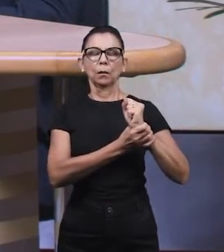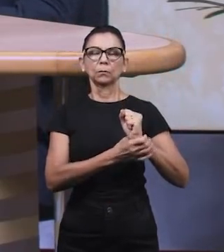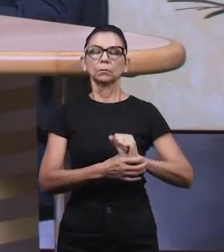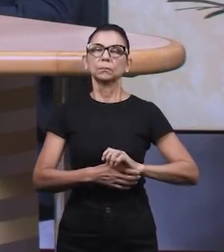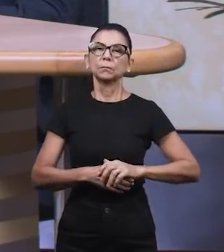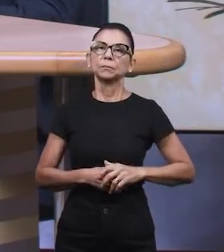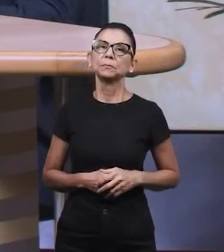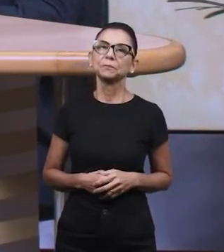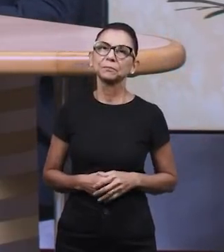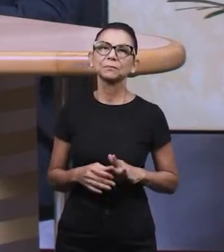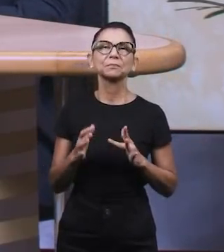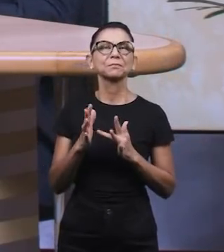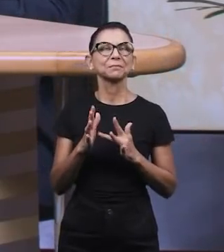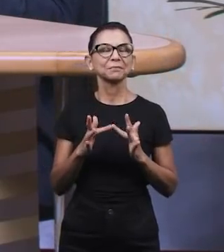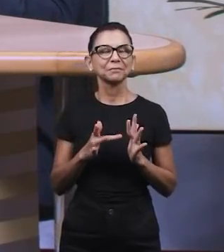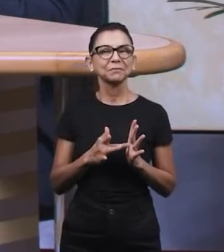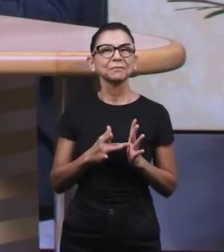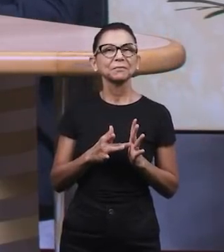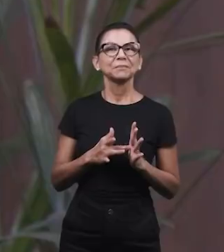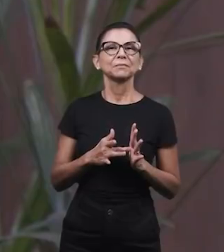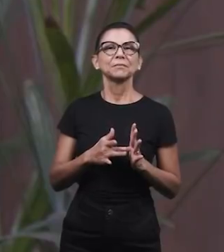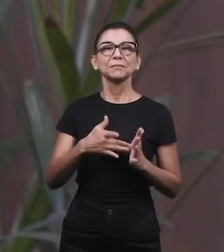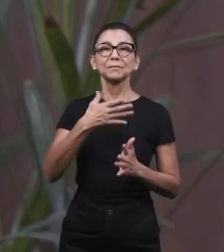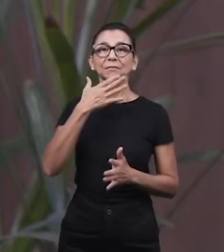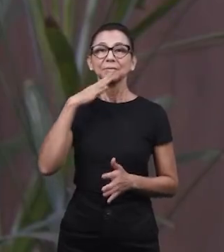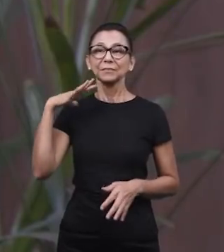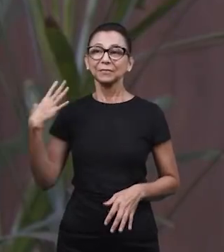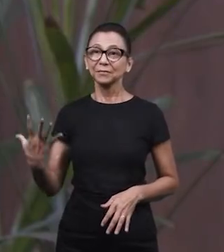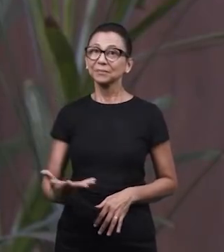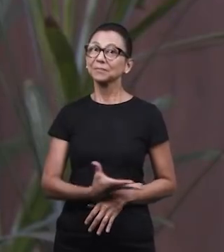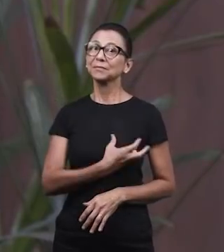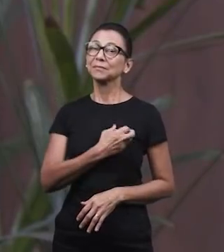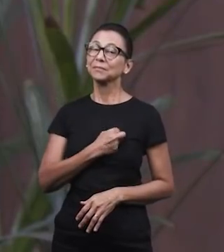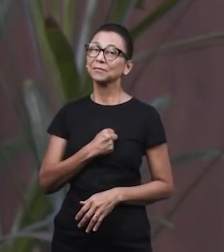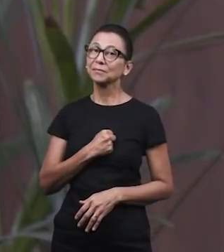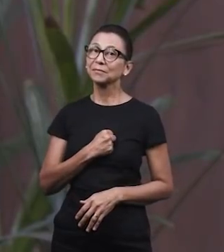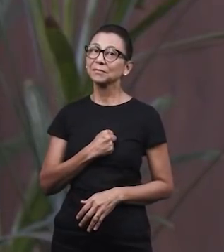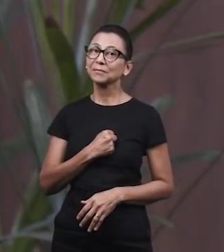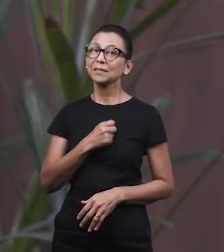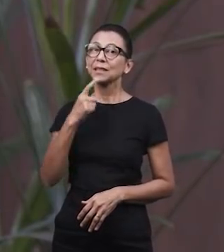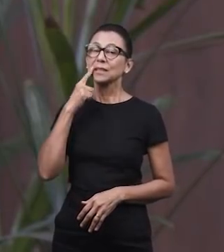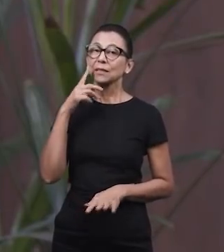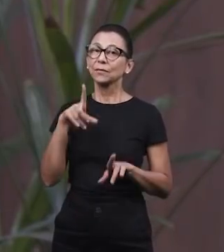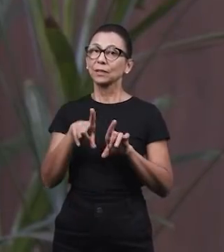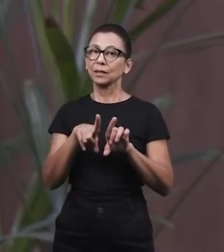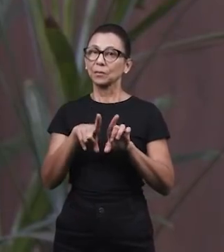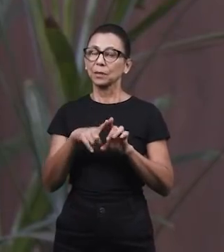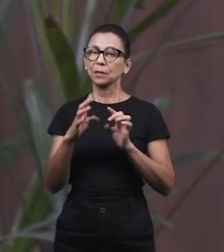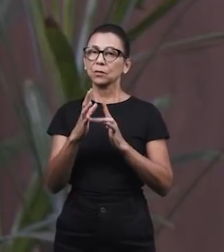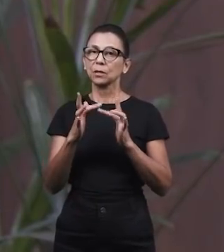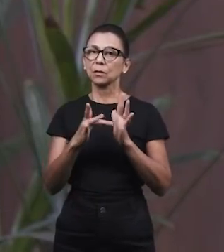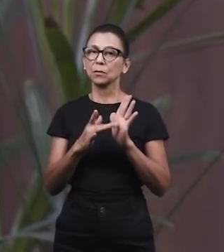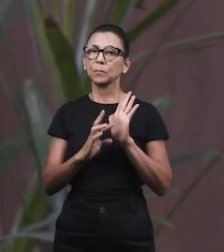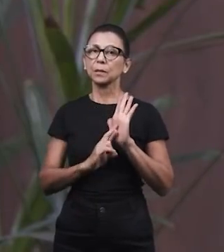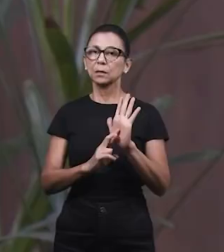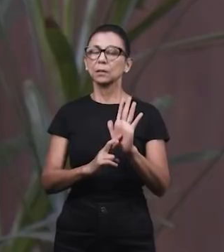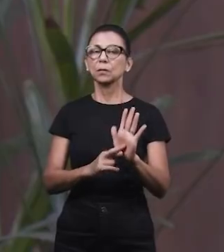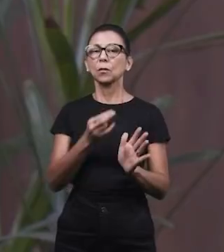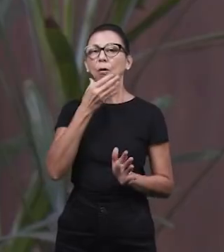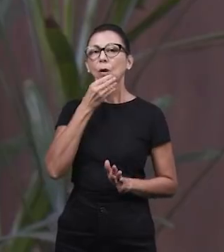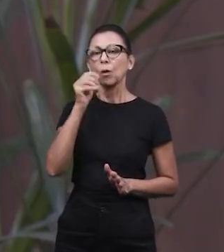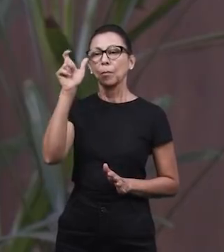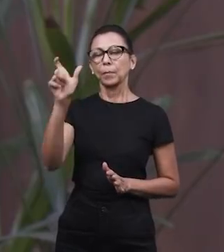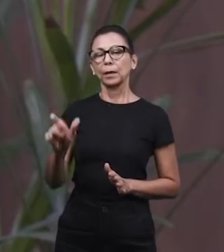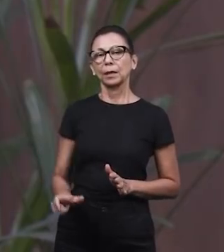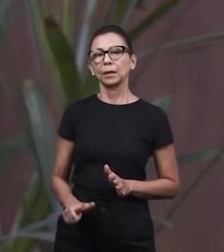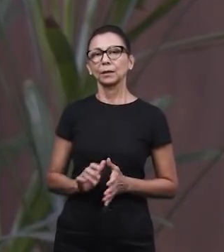povo. Então, é Jesus como Redentor. Mas ele também na figura do homem. Aí você vai ver Jesus na figura do homem, por